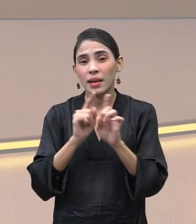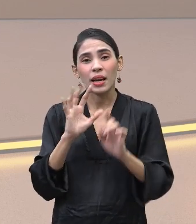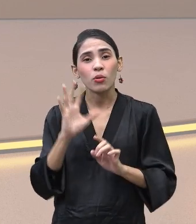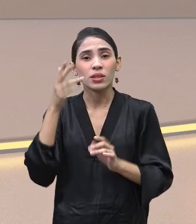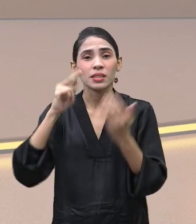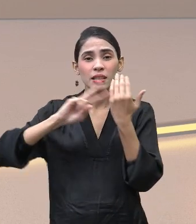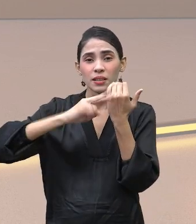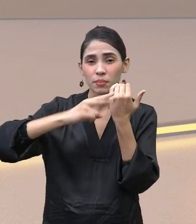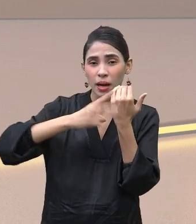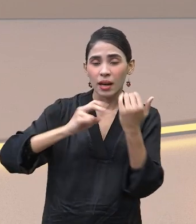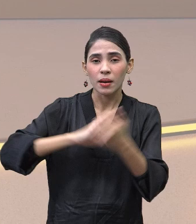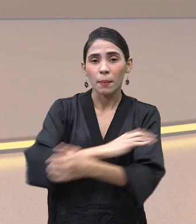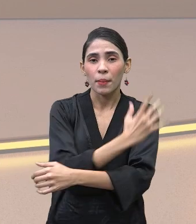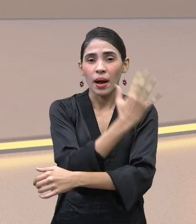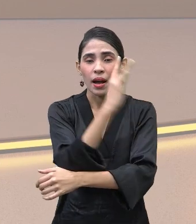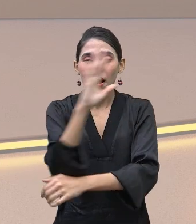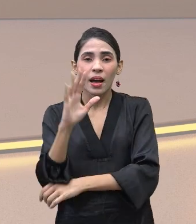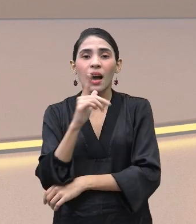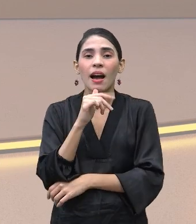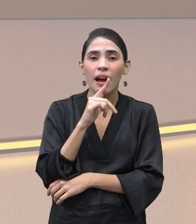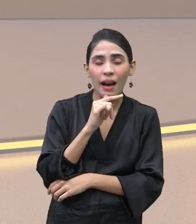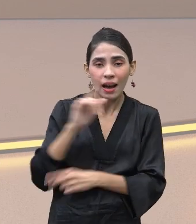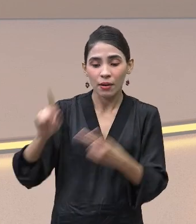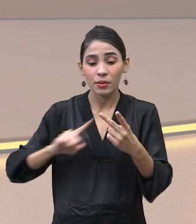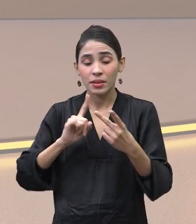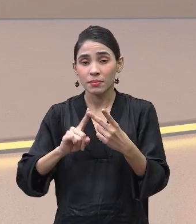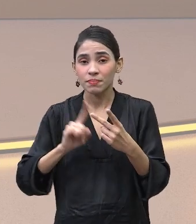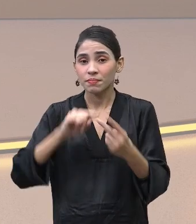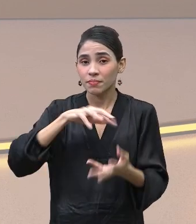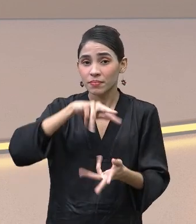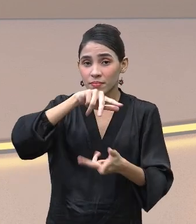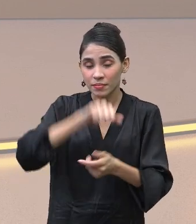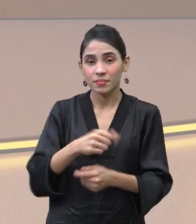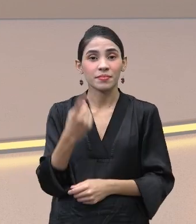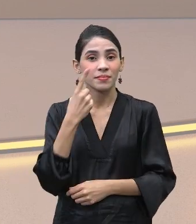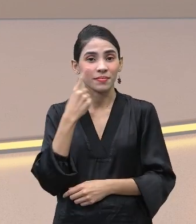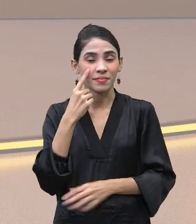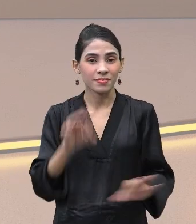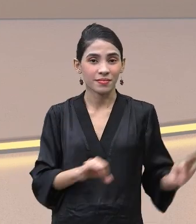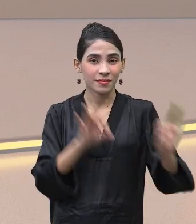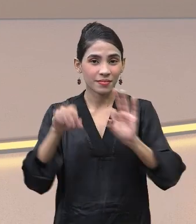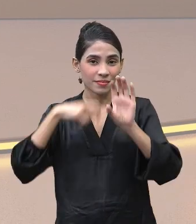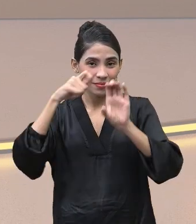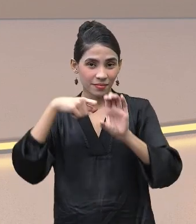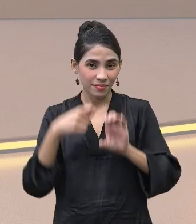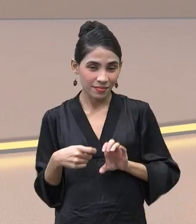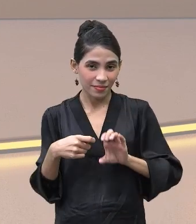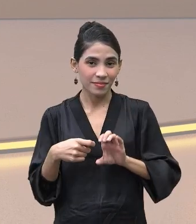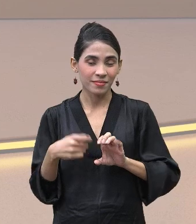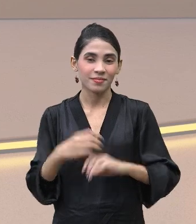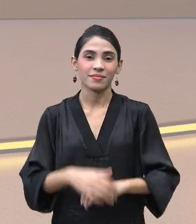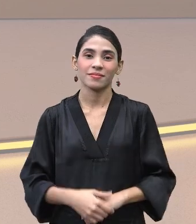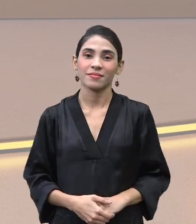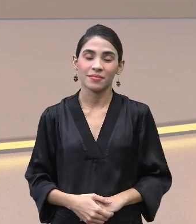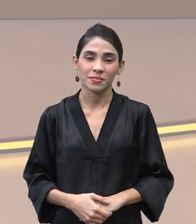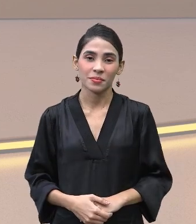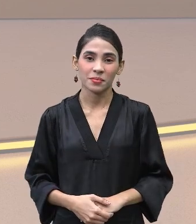nos ecossistemas hídricos, nos ecossistemas terrestres. Então vamos dar uma olhada nesse vídeo com o nosso mascote